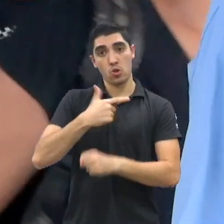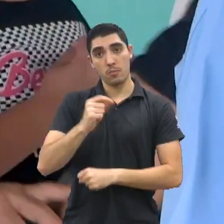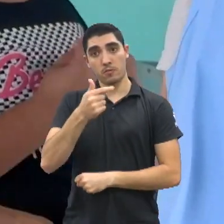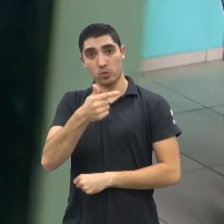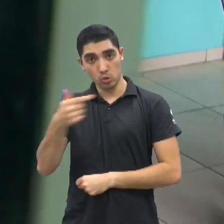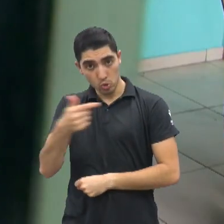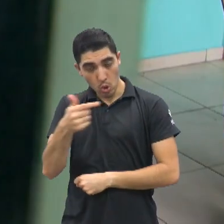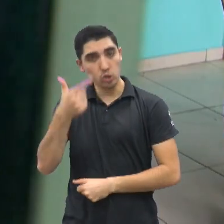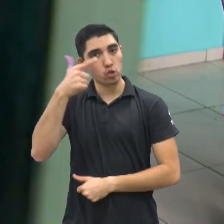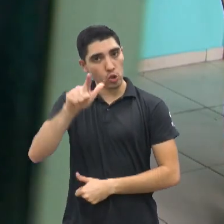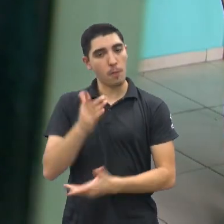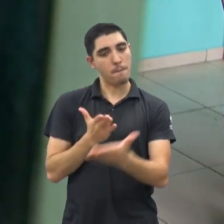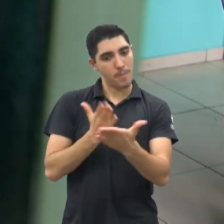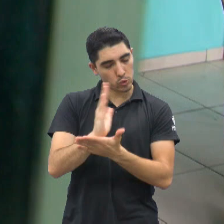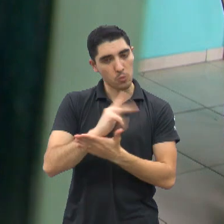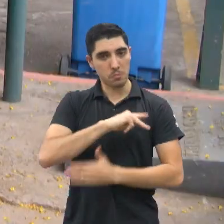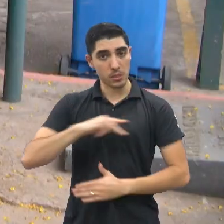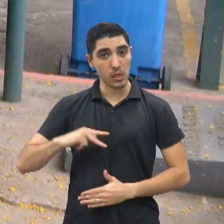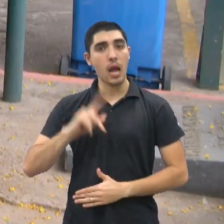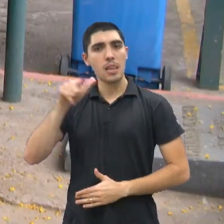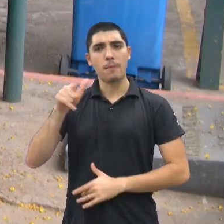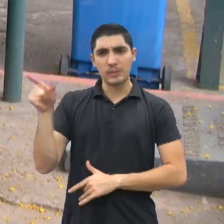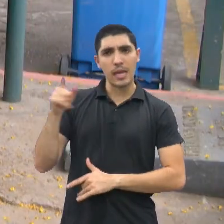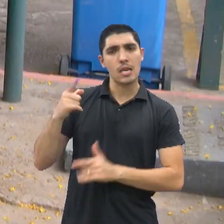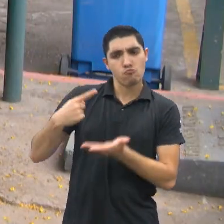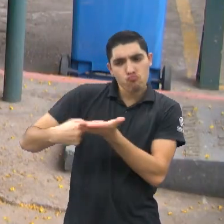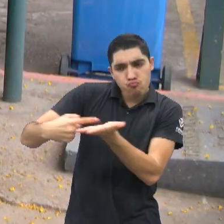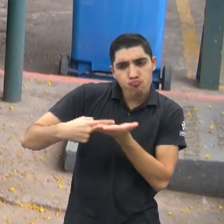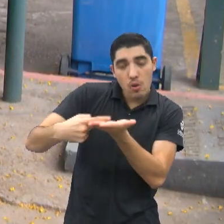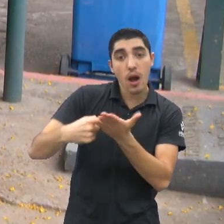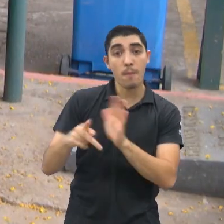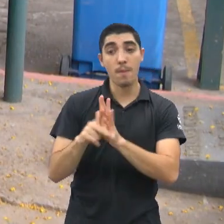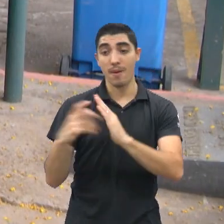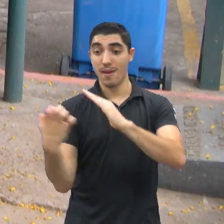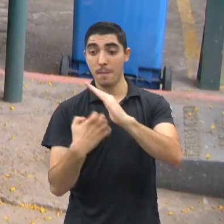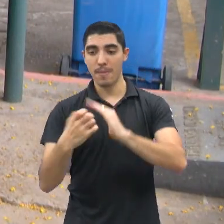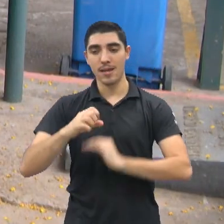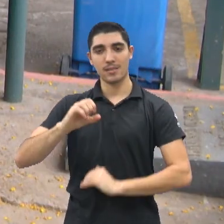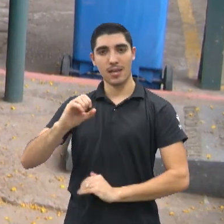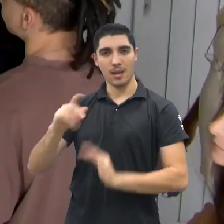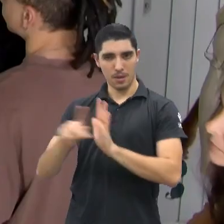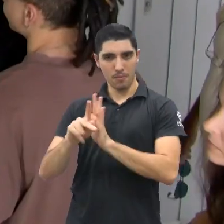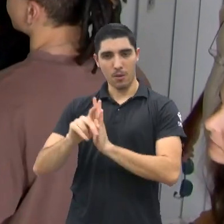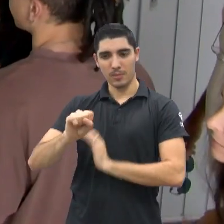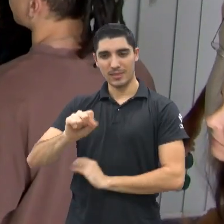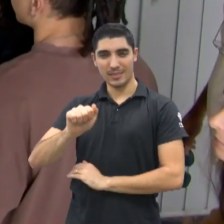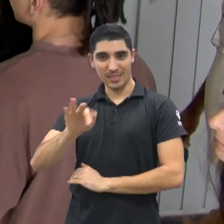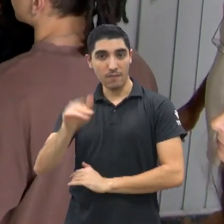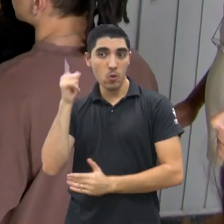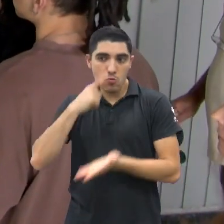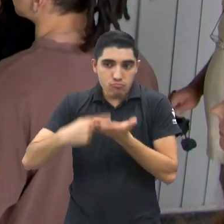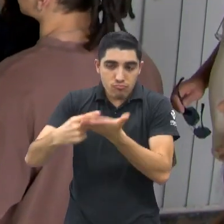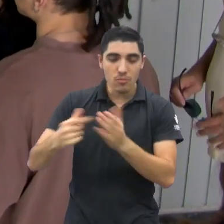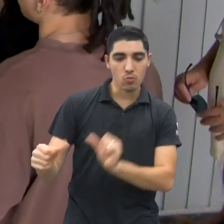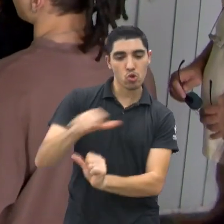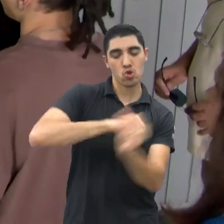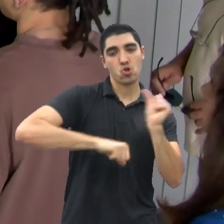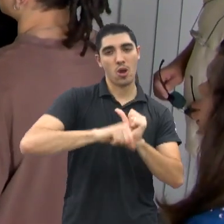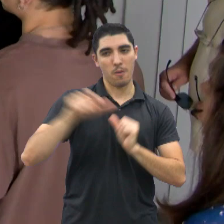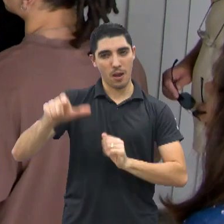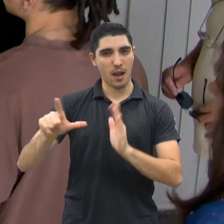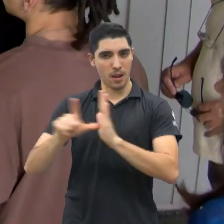processo de transição para a chegada da saf assumida pelo grupo Oscar no fim do mesmo ano no último adeus